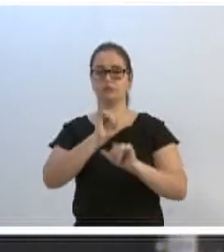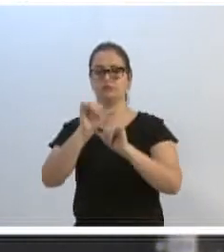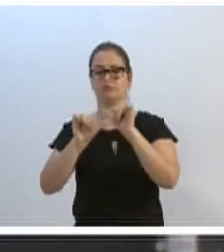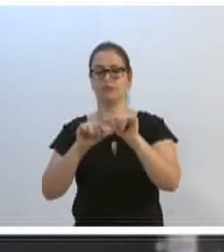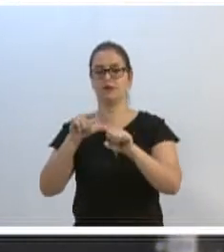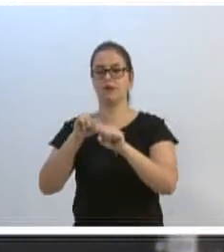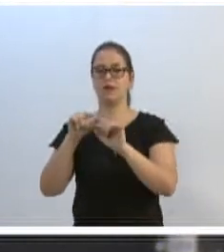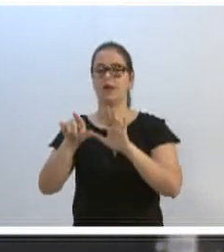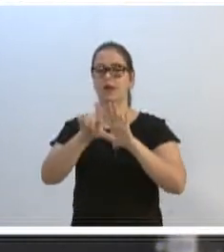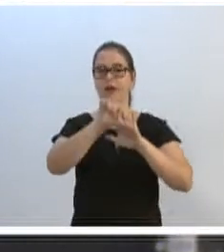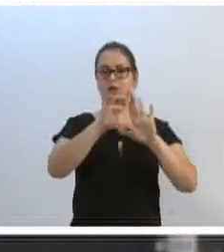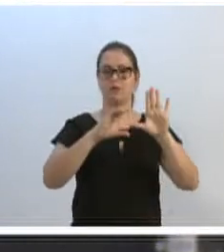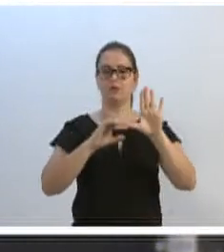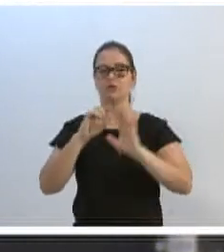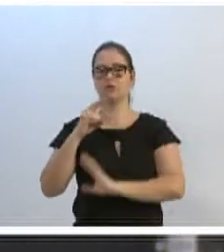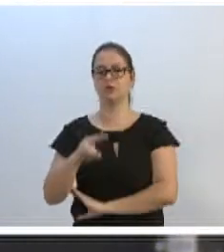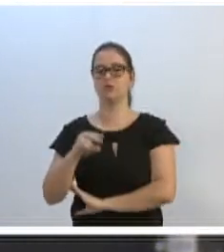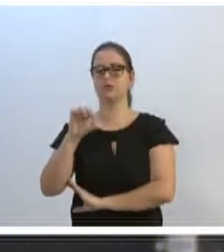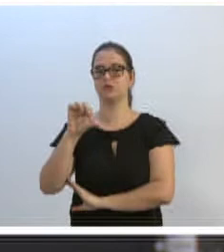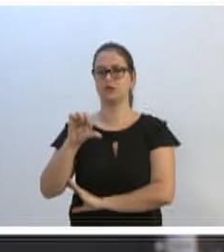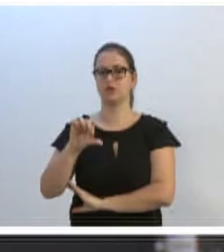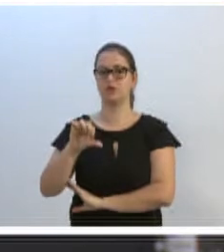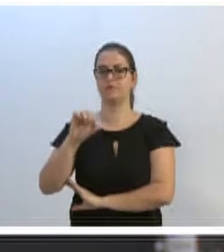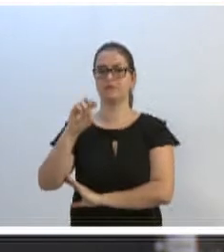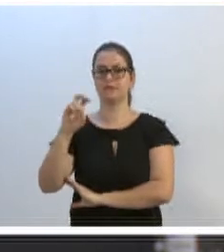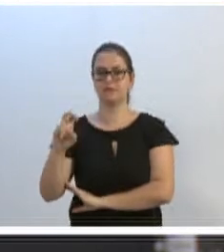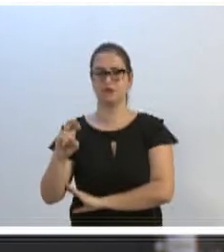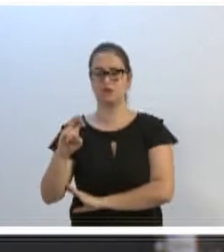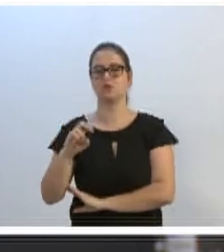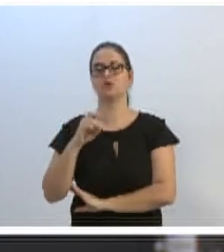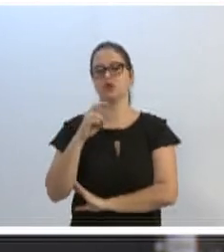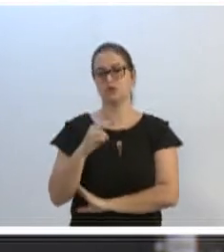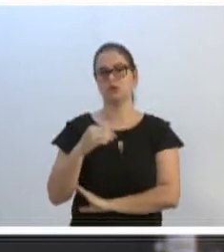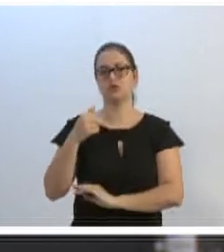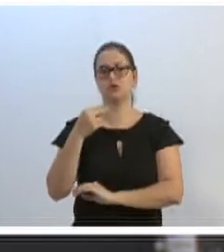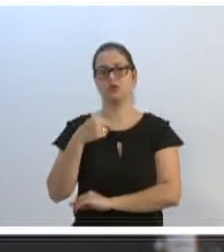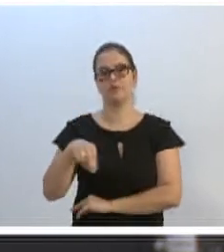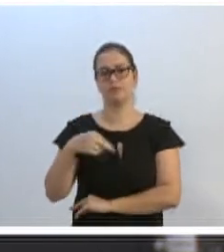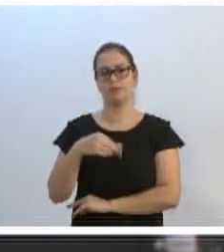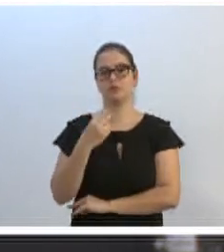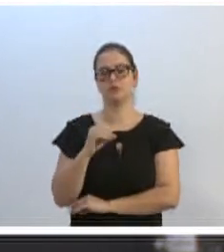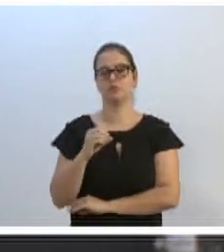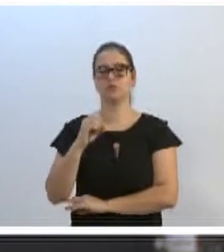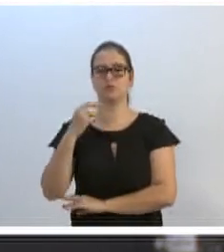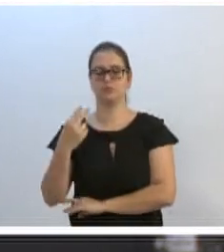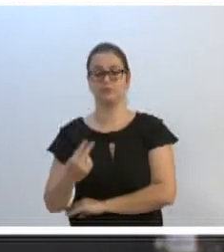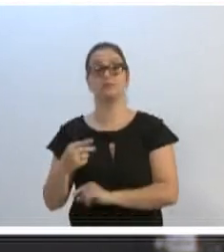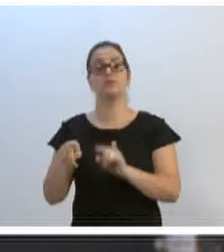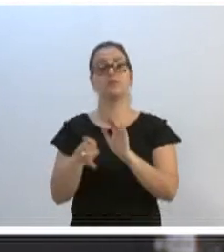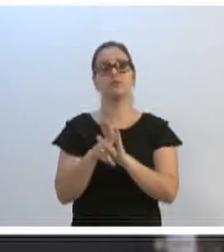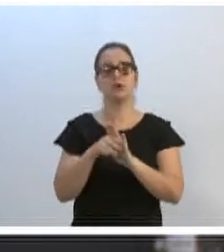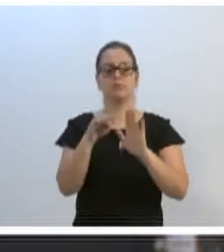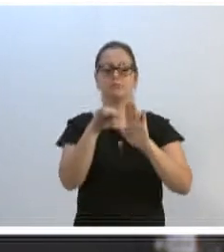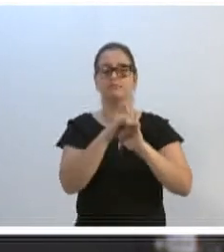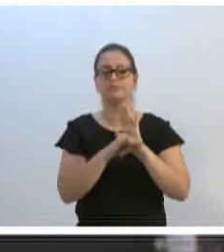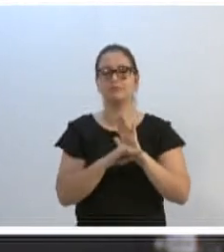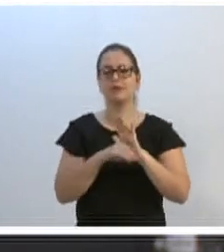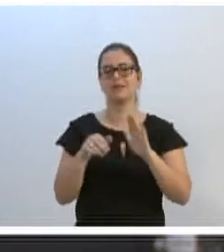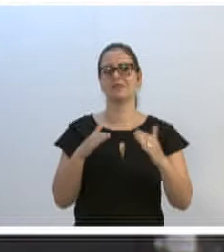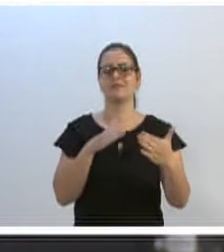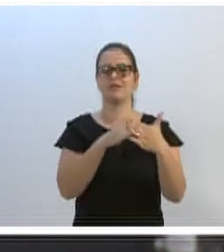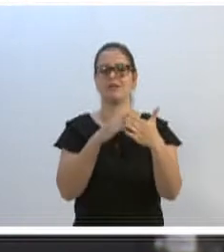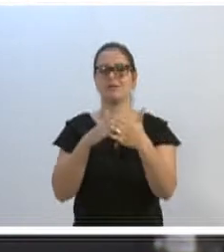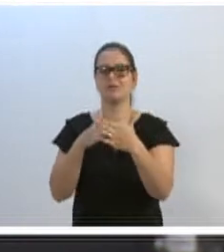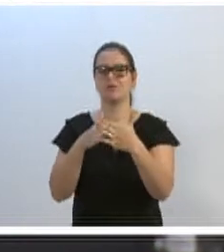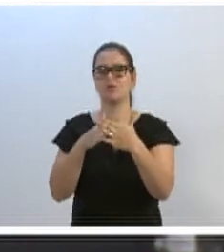dispositivo da Lei Complementar 295, de 8 de novembro de 2000. Artigo 4. As zonas de urbanização especial serão delimitadas